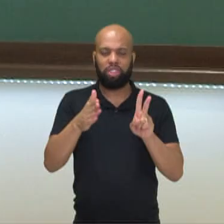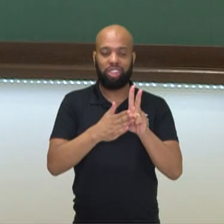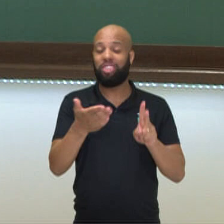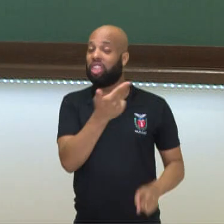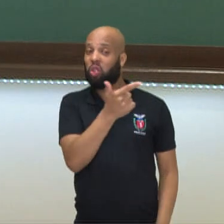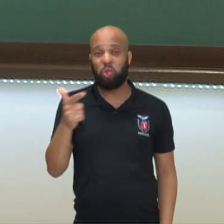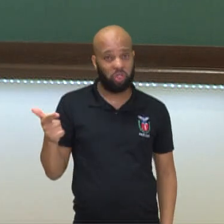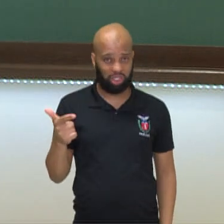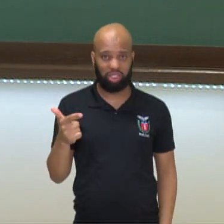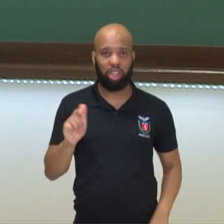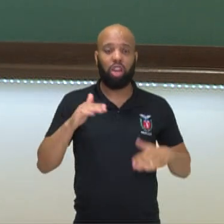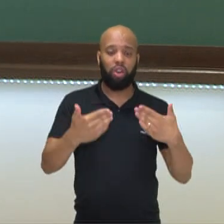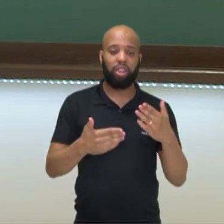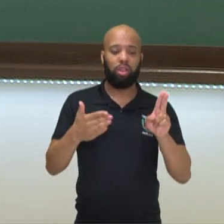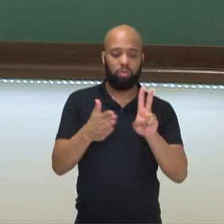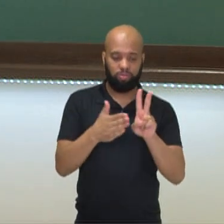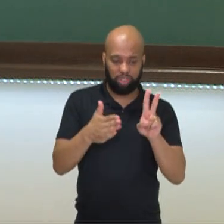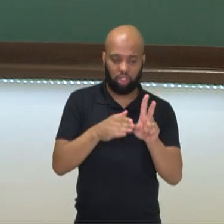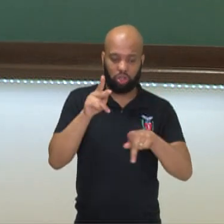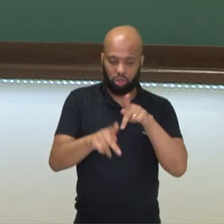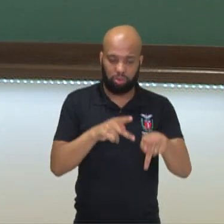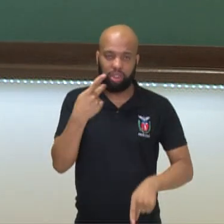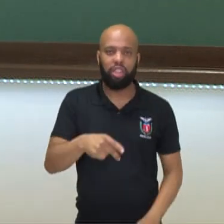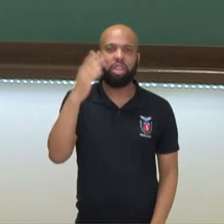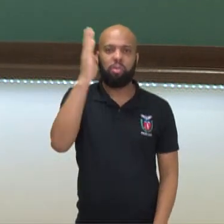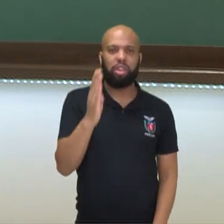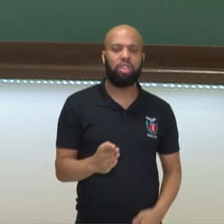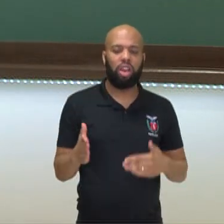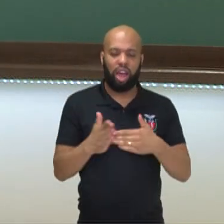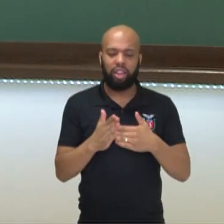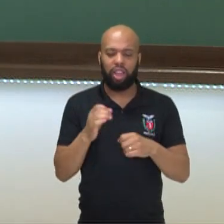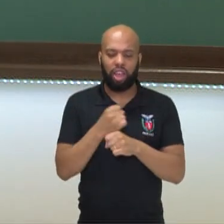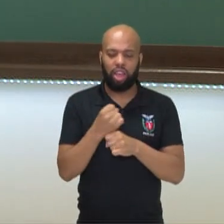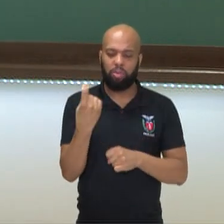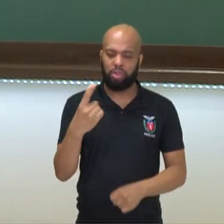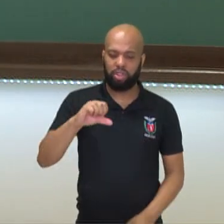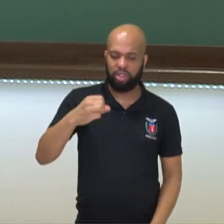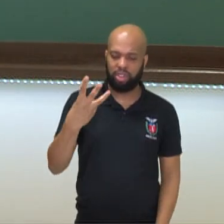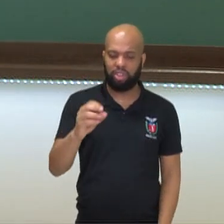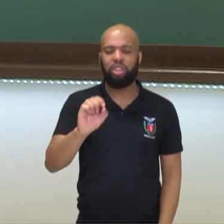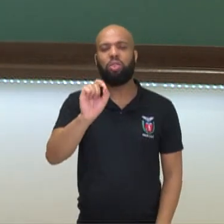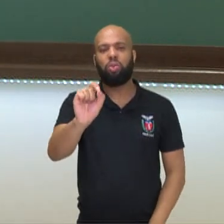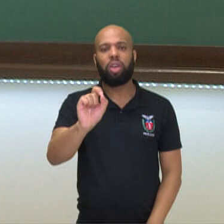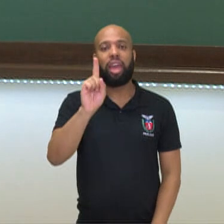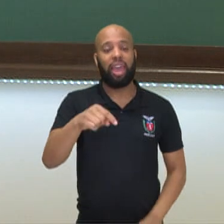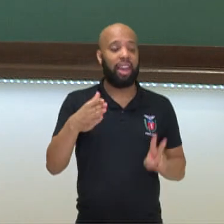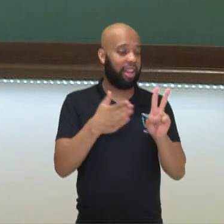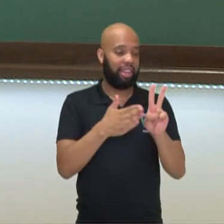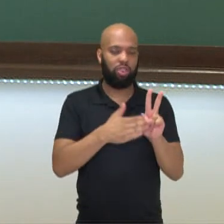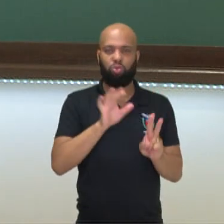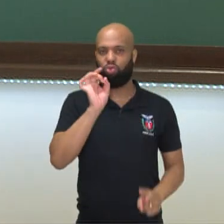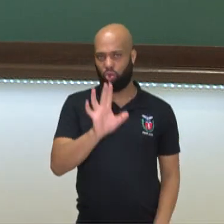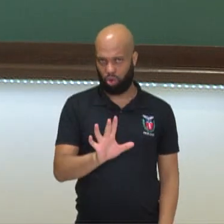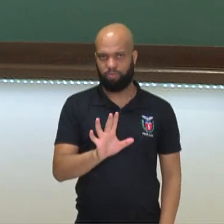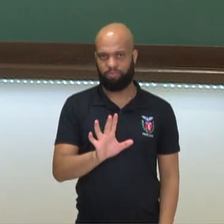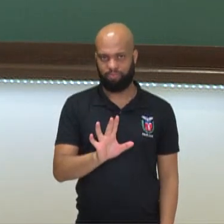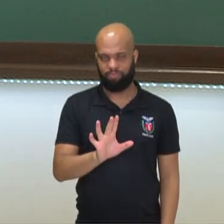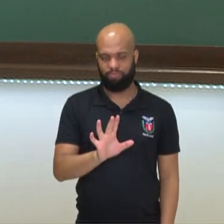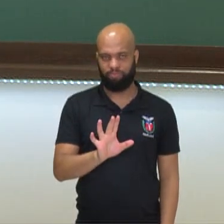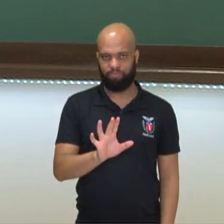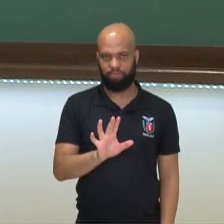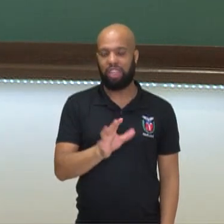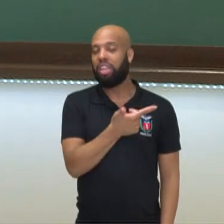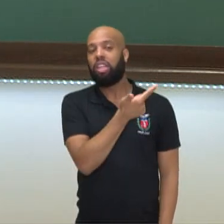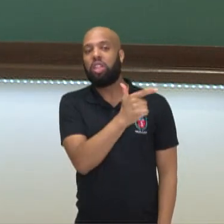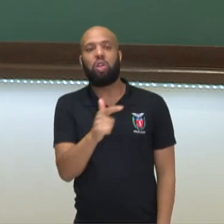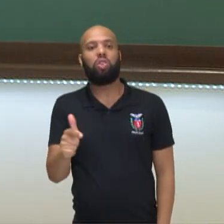povos indígenas no Brasil, até aí os anos 1930, eram entendidos como índios. Só.